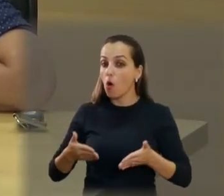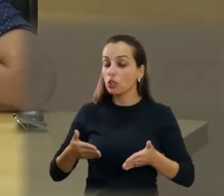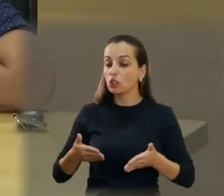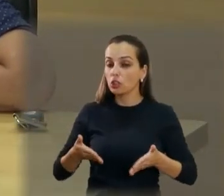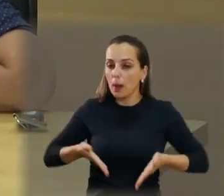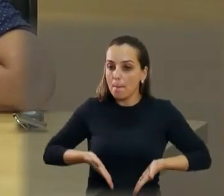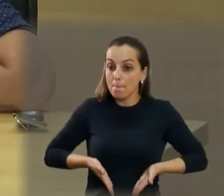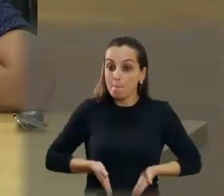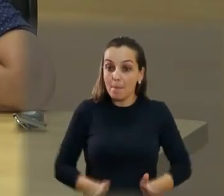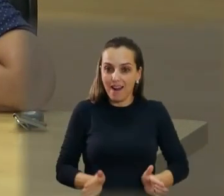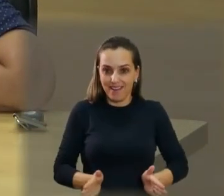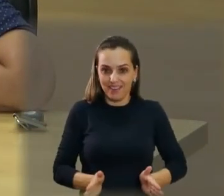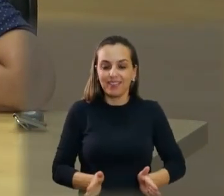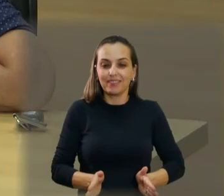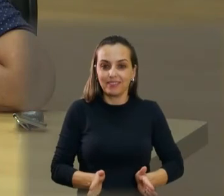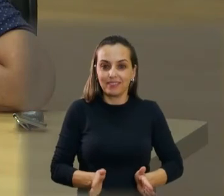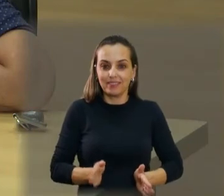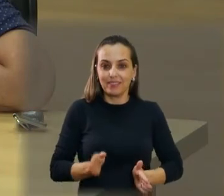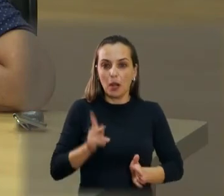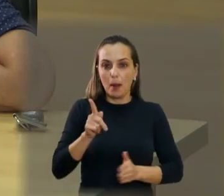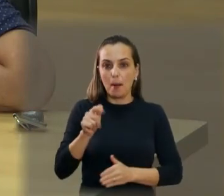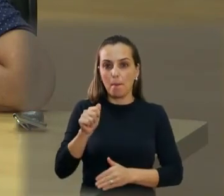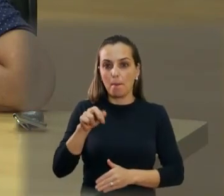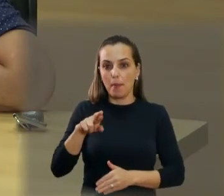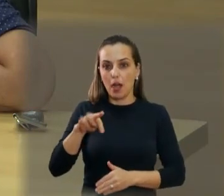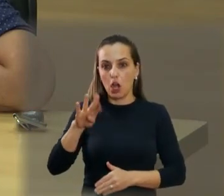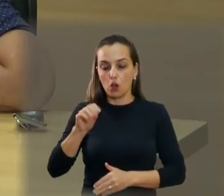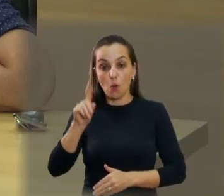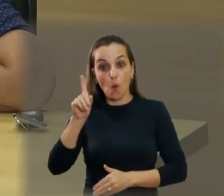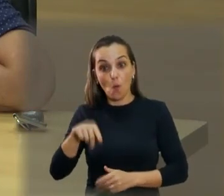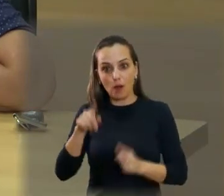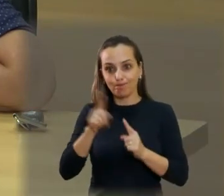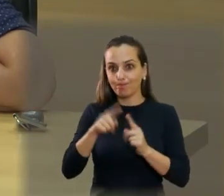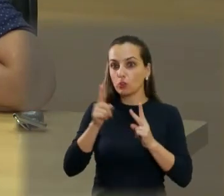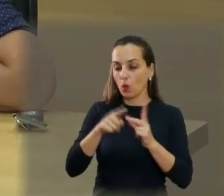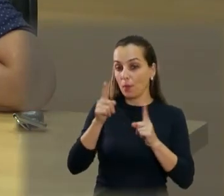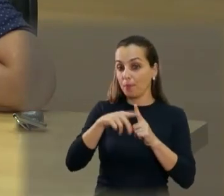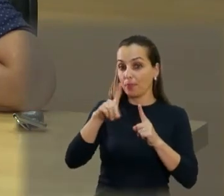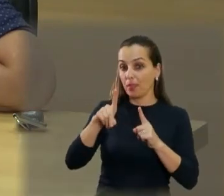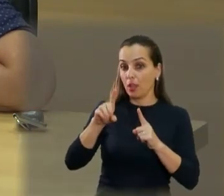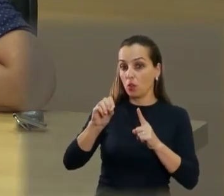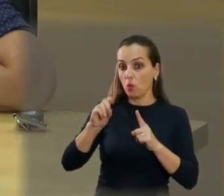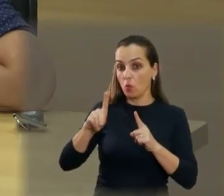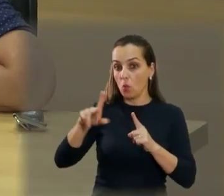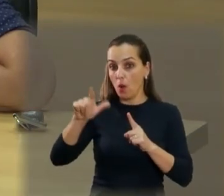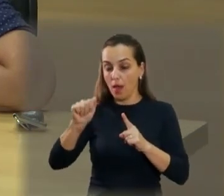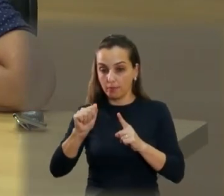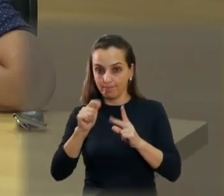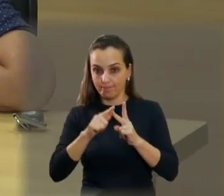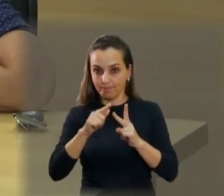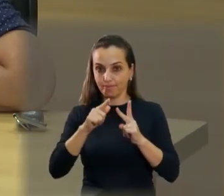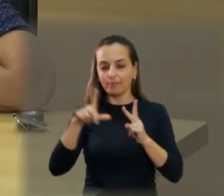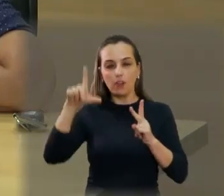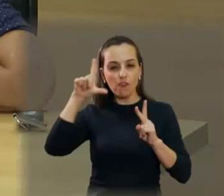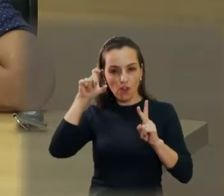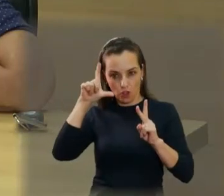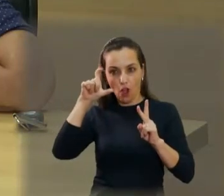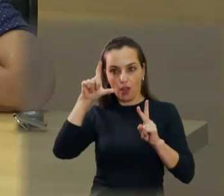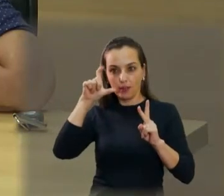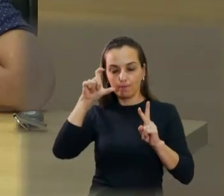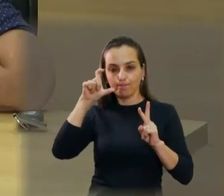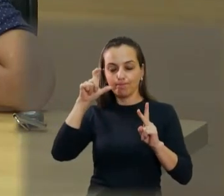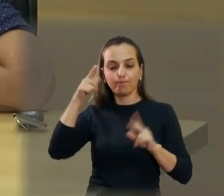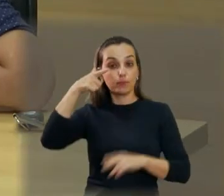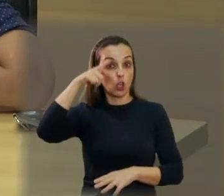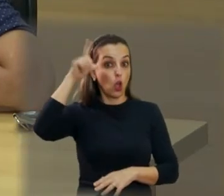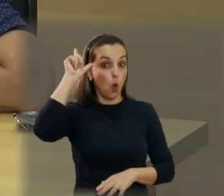2 atores, né? As doulas e os fotógrafos, né? E ontem saiu um